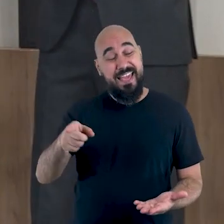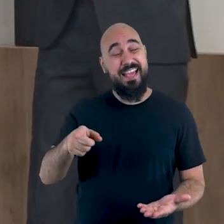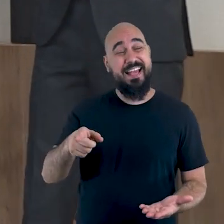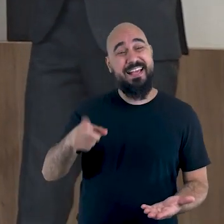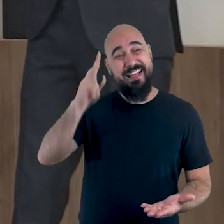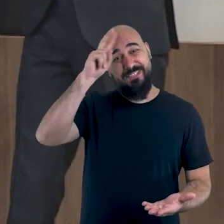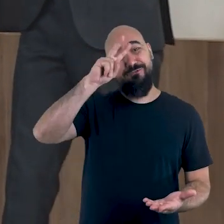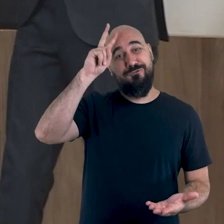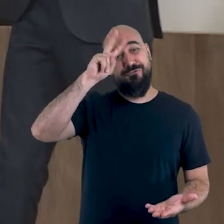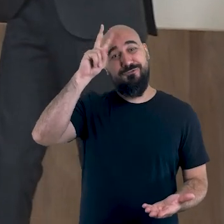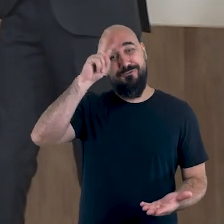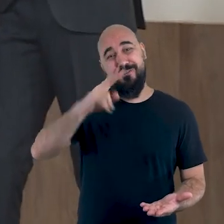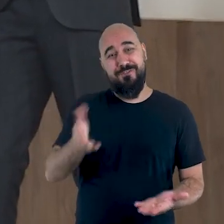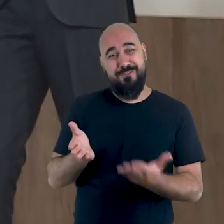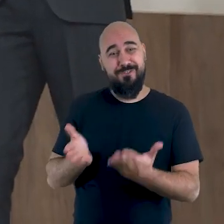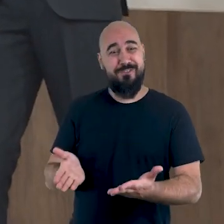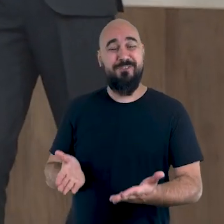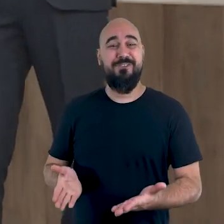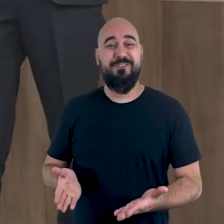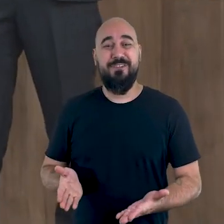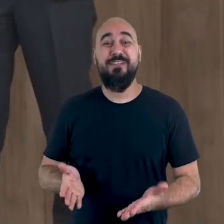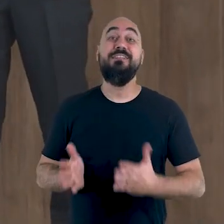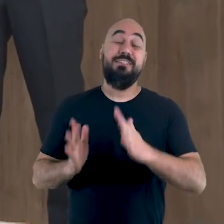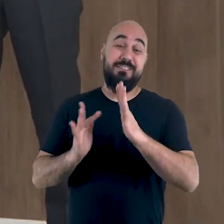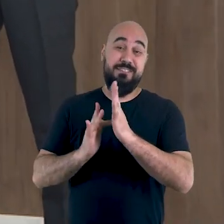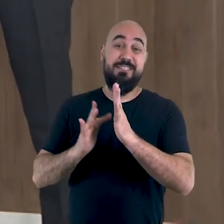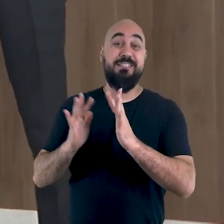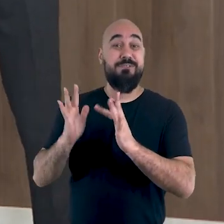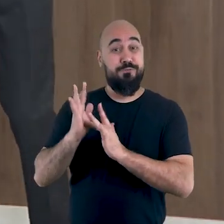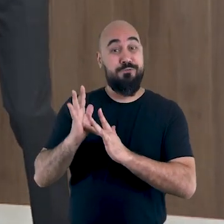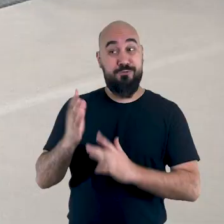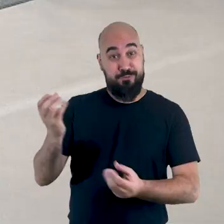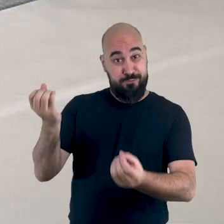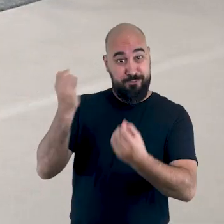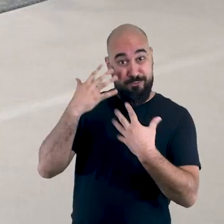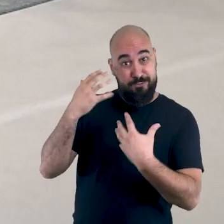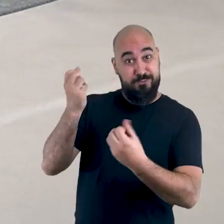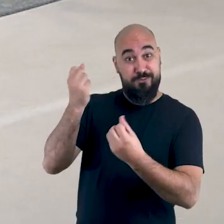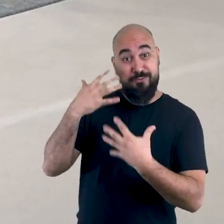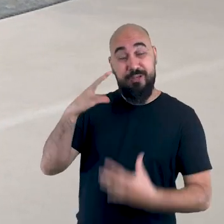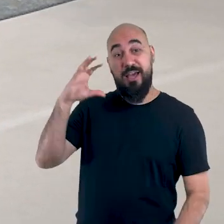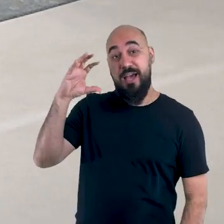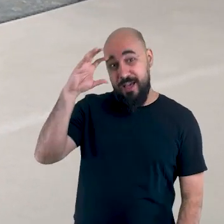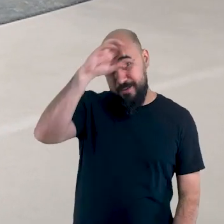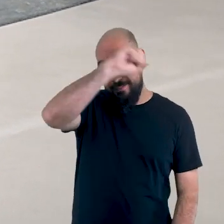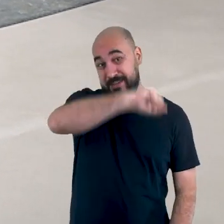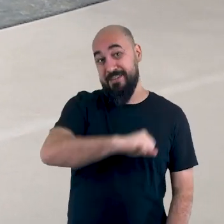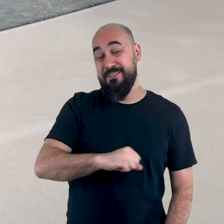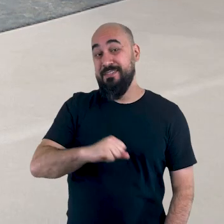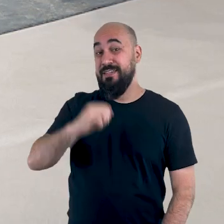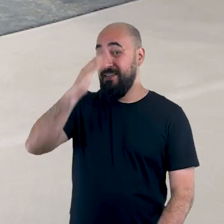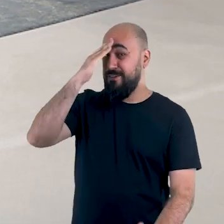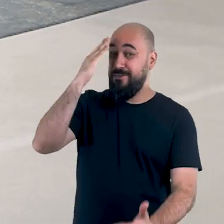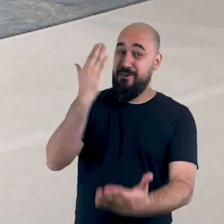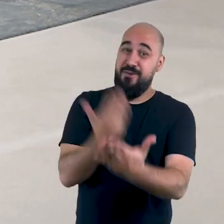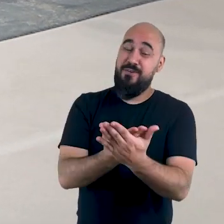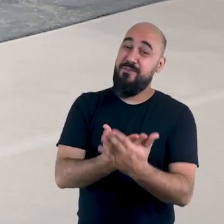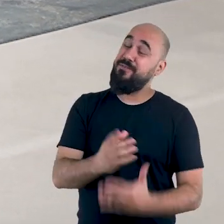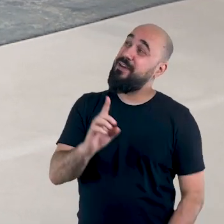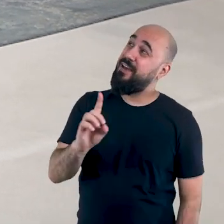foi assim que aprendi a ter